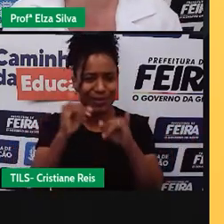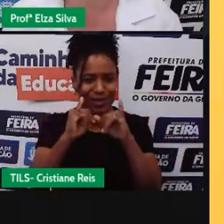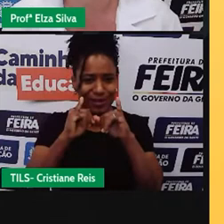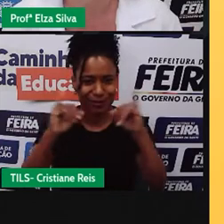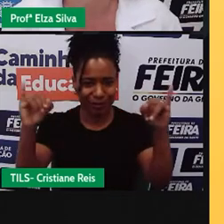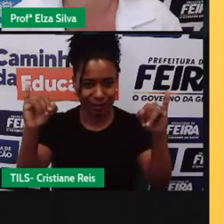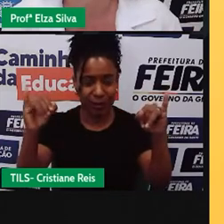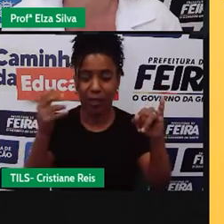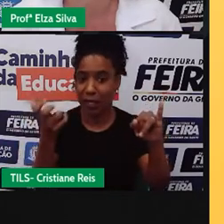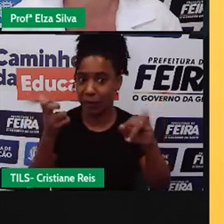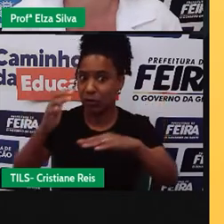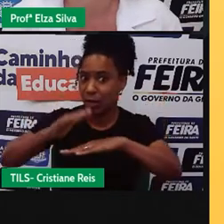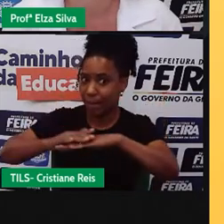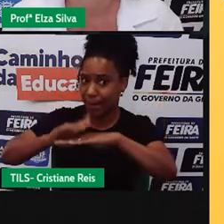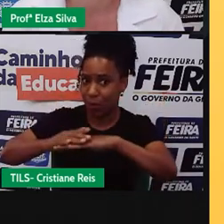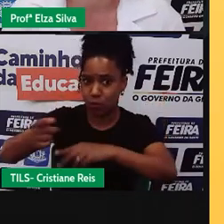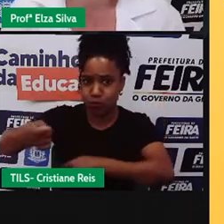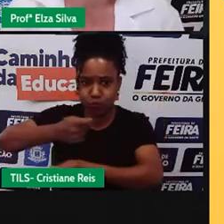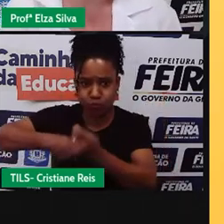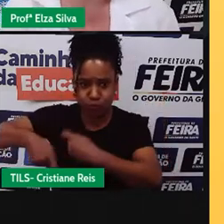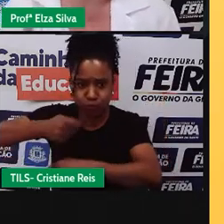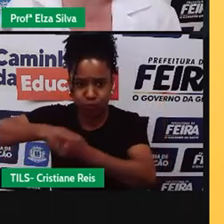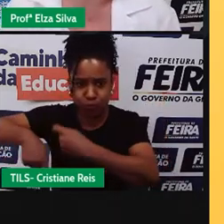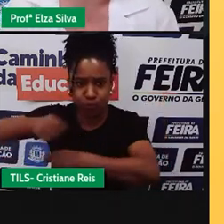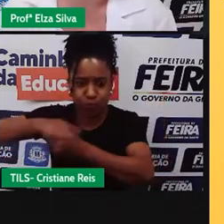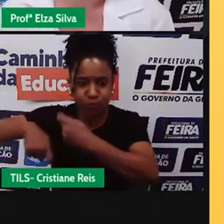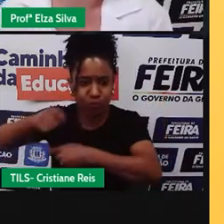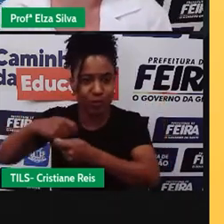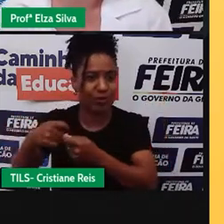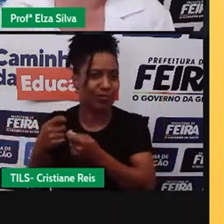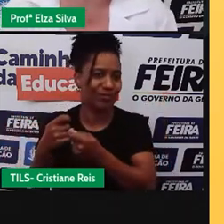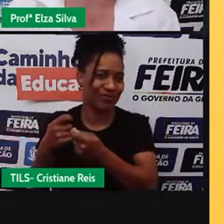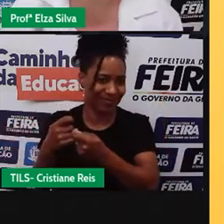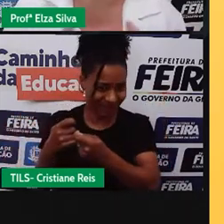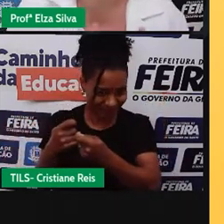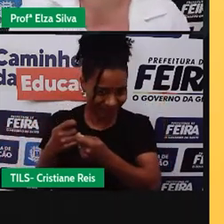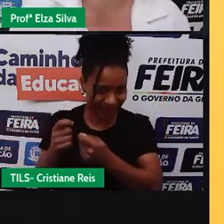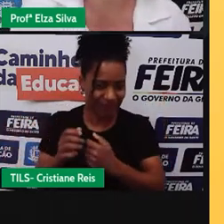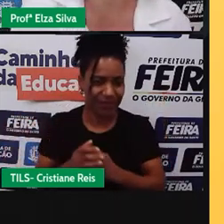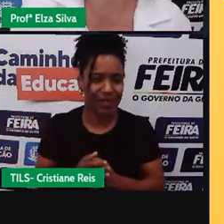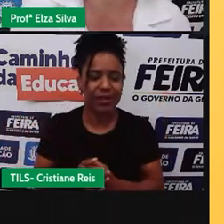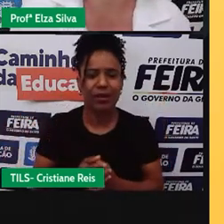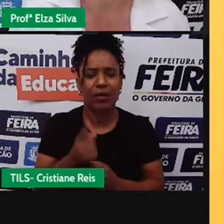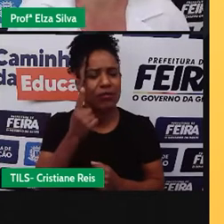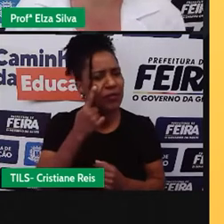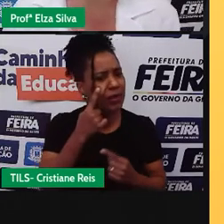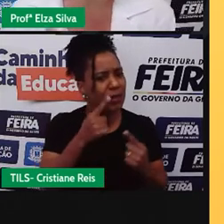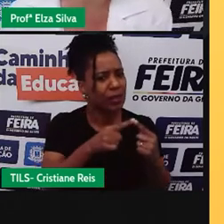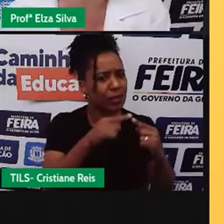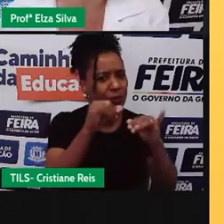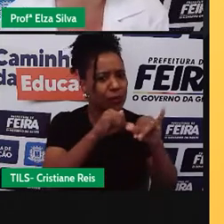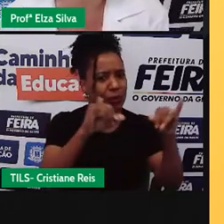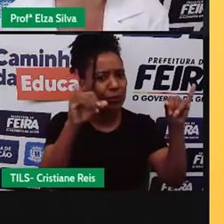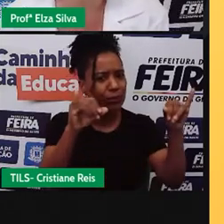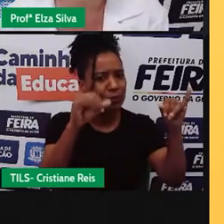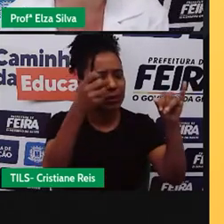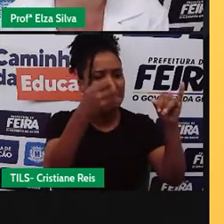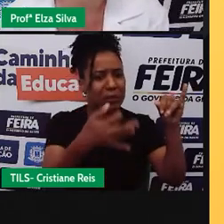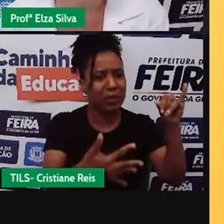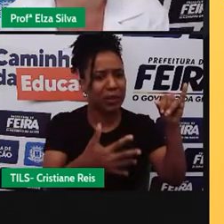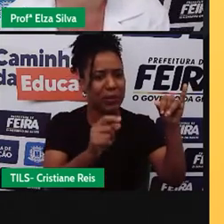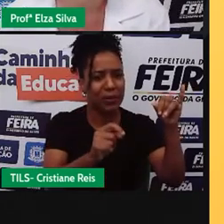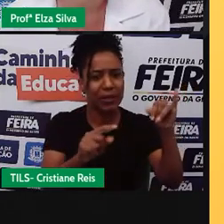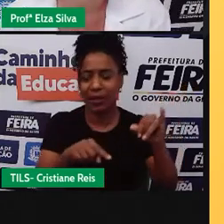um comerciante. Vamos observar agora o que contém num artigo, o que contém no outro